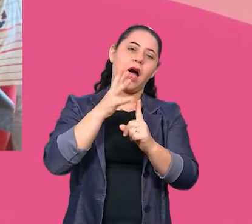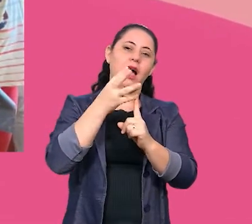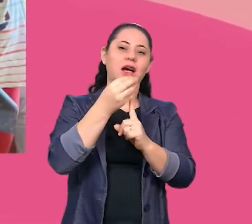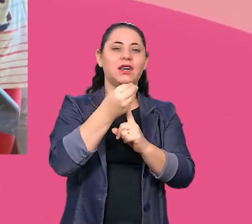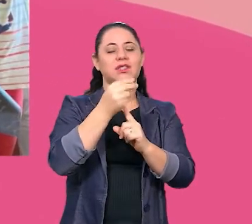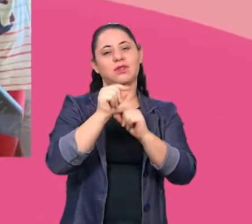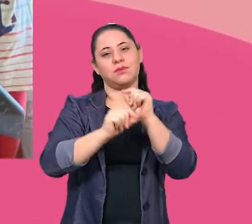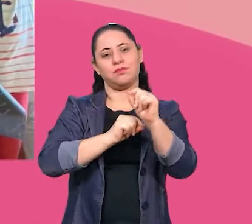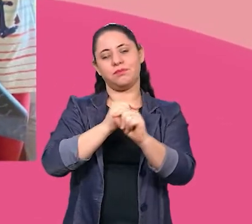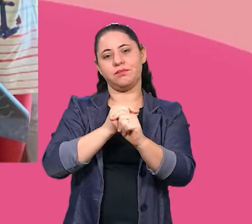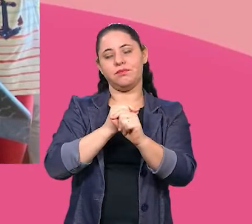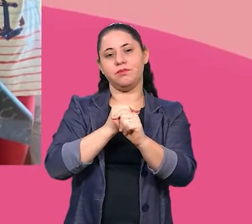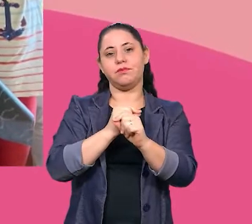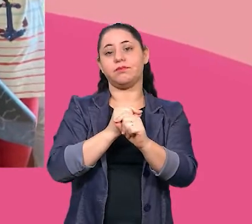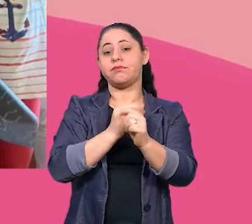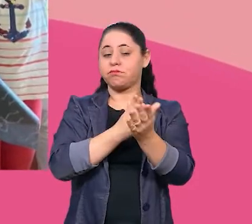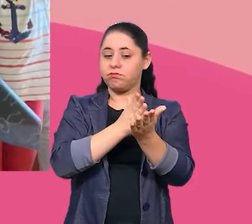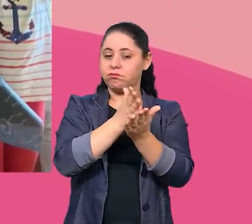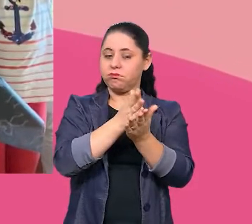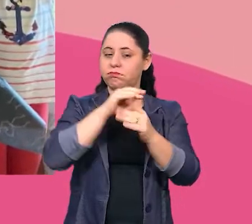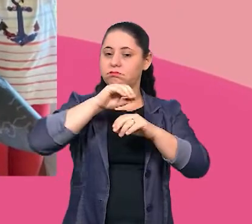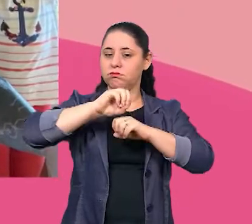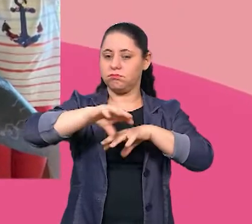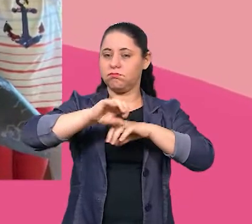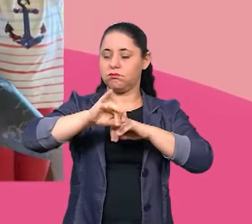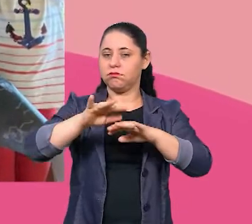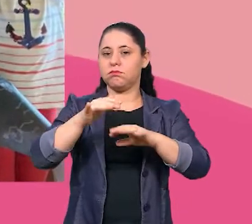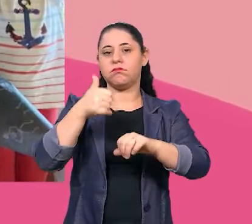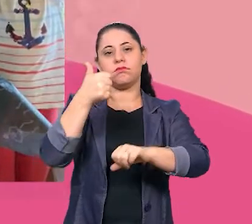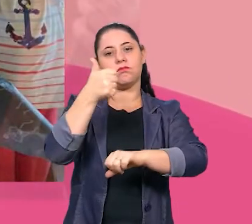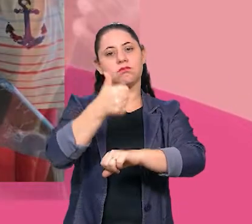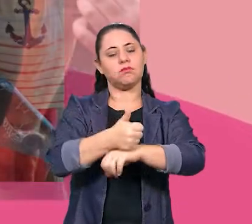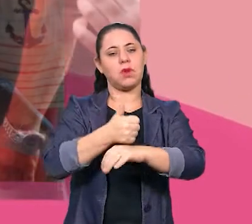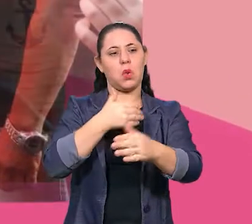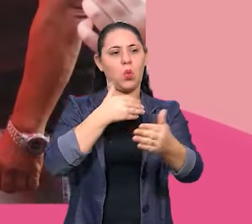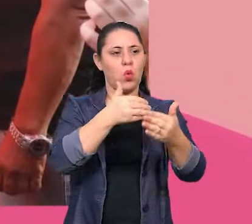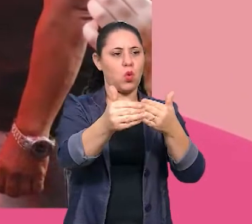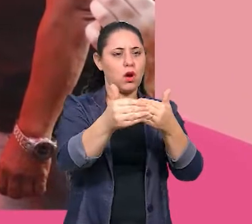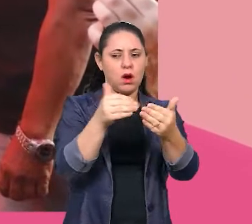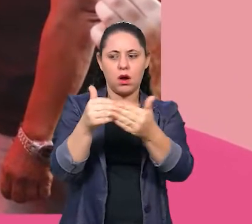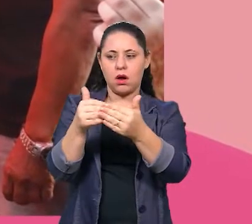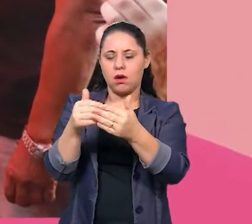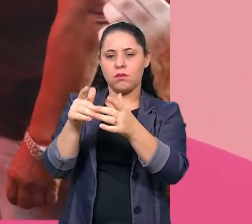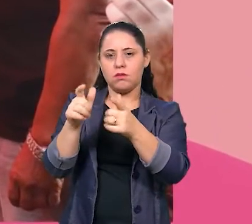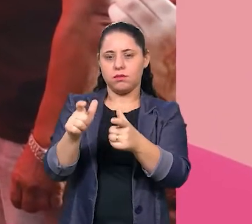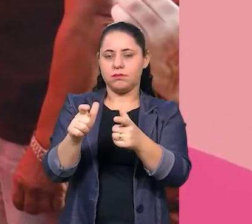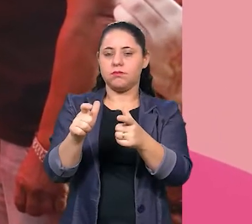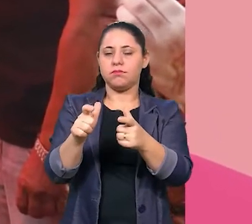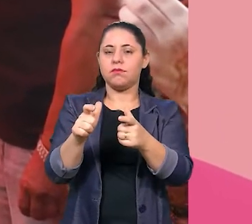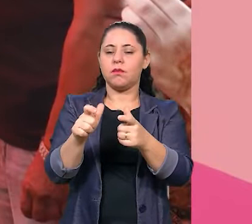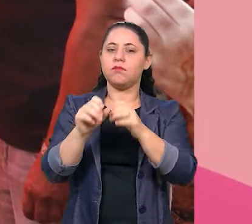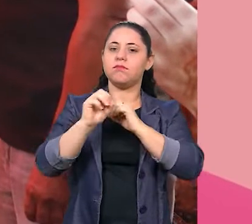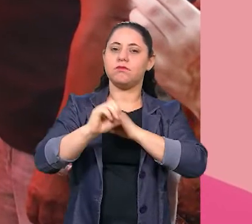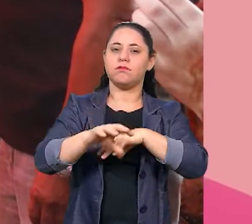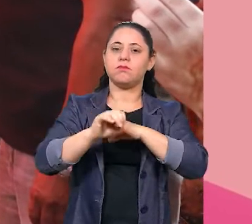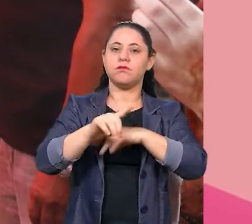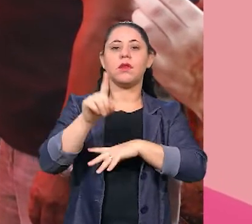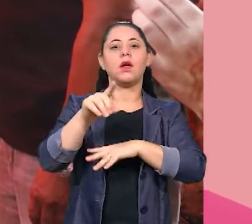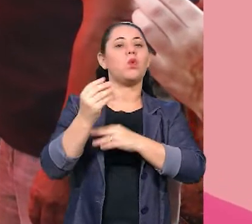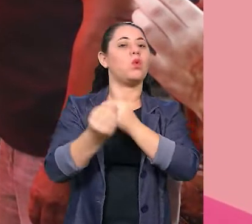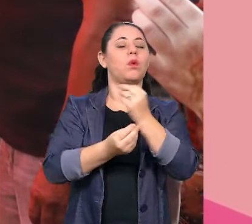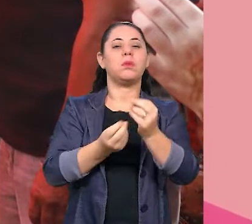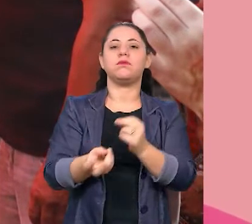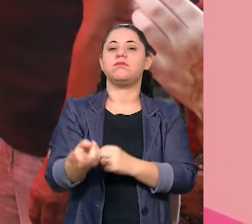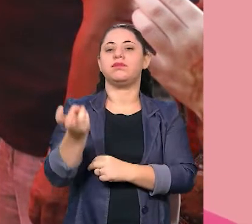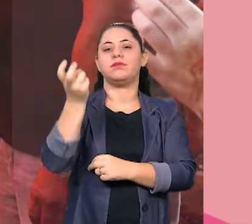a educação ela se torne efetiva em quaisquer espaço, né, educativo é através da cultura, é com a